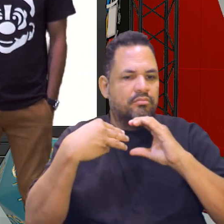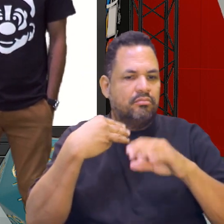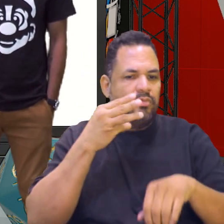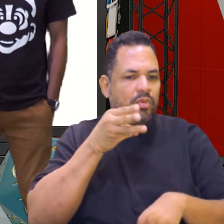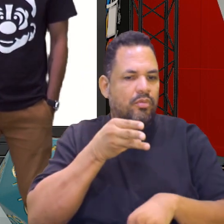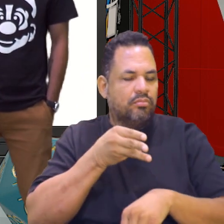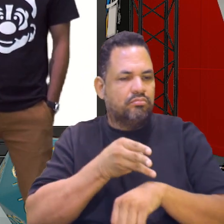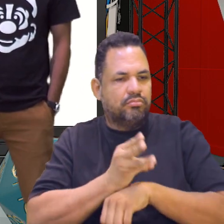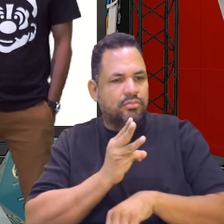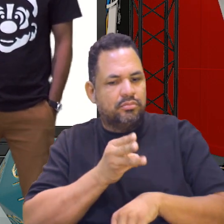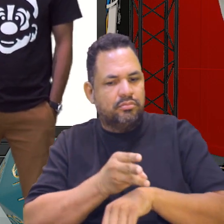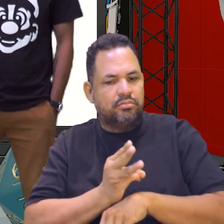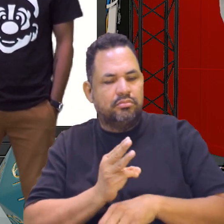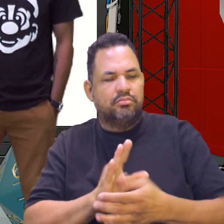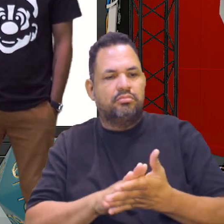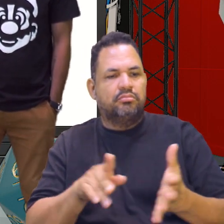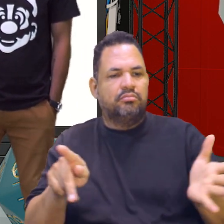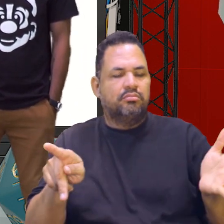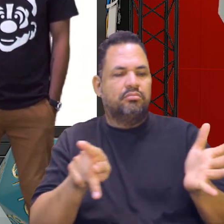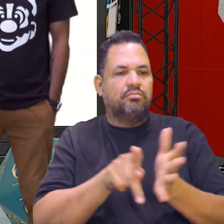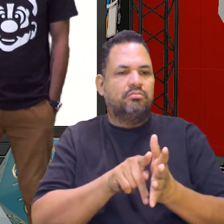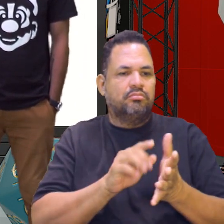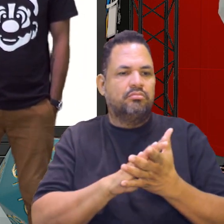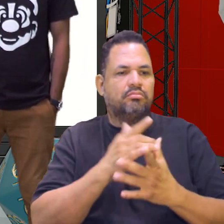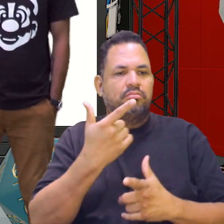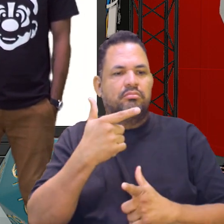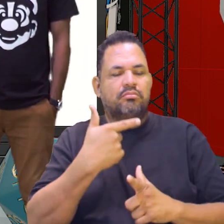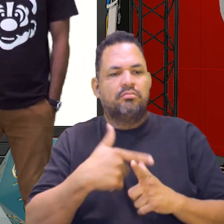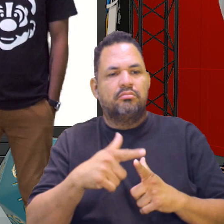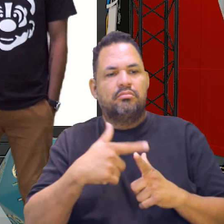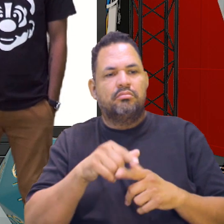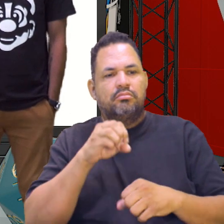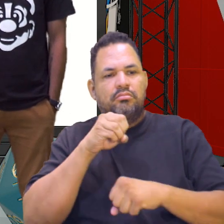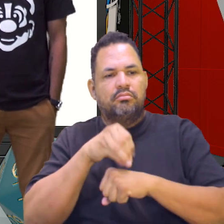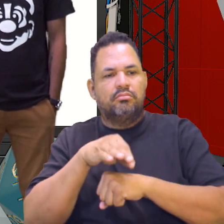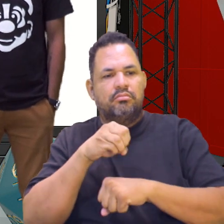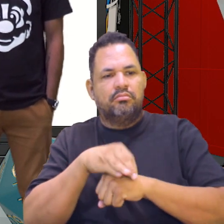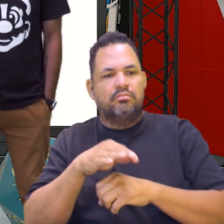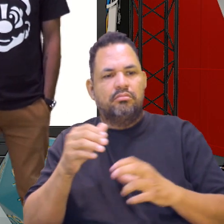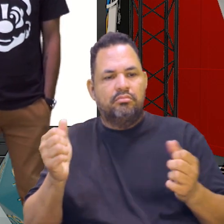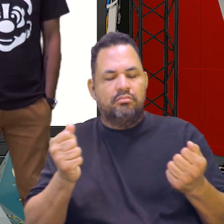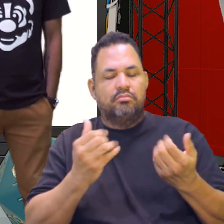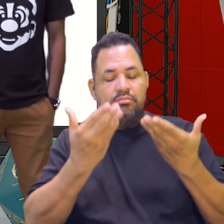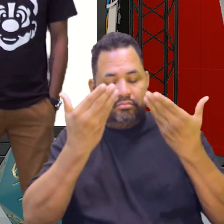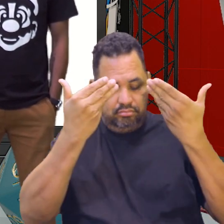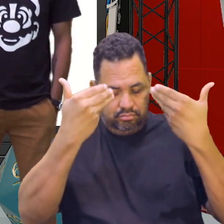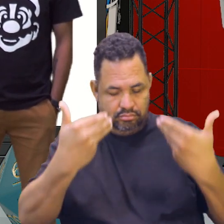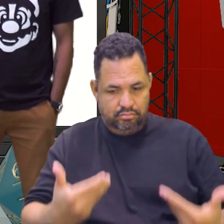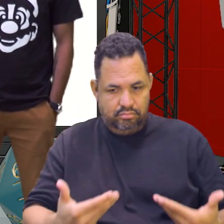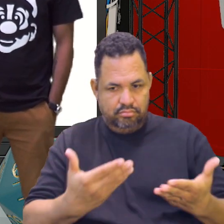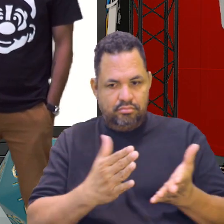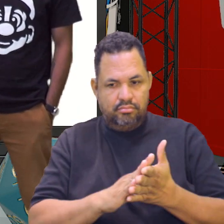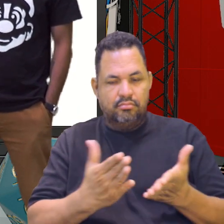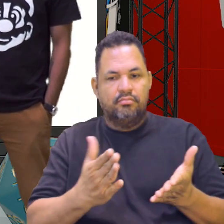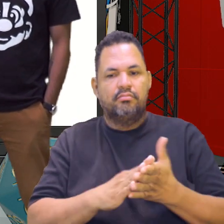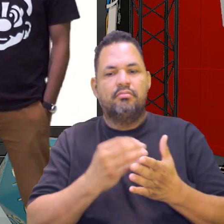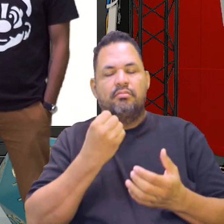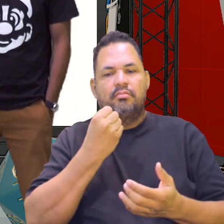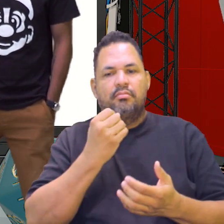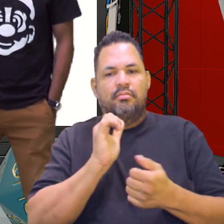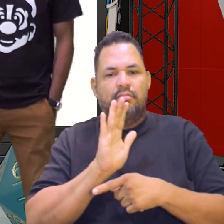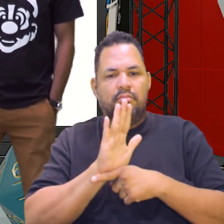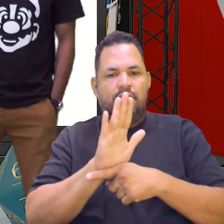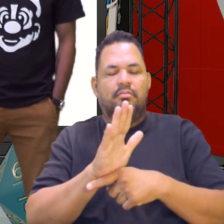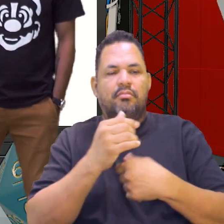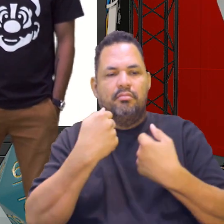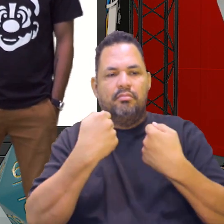pelo nosso, né, WhatsApp particular, não tem problema, viu? Fica a dica, a gente está aqui à disposição de vocês, para a gente realizar um bom trabalho,